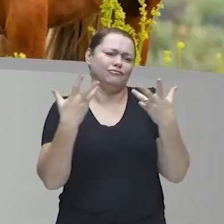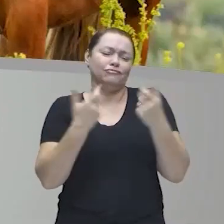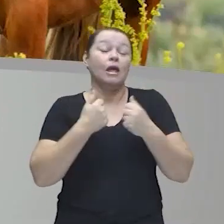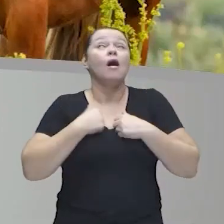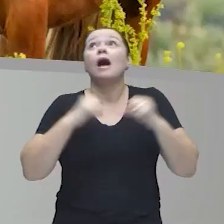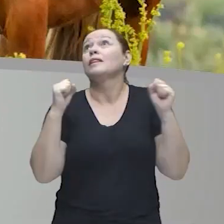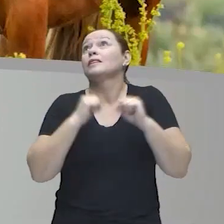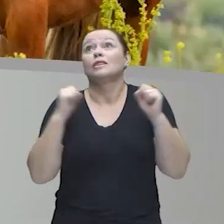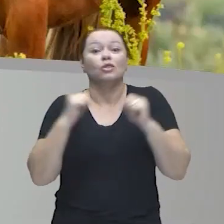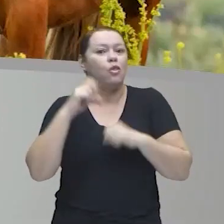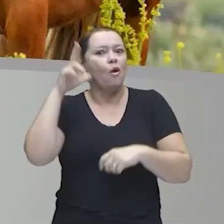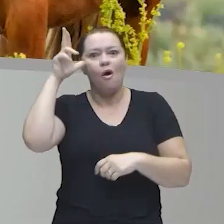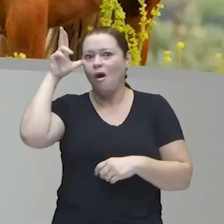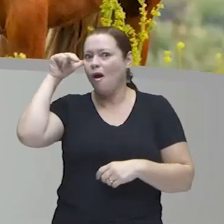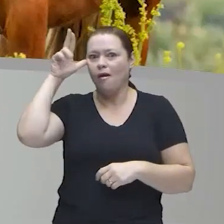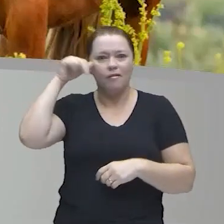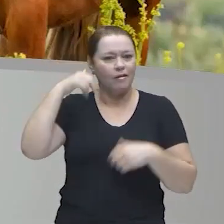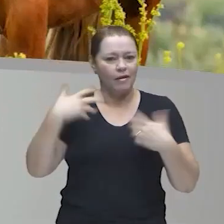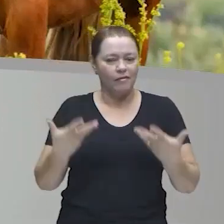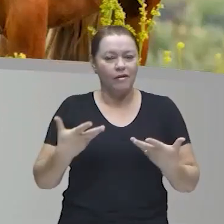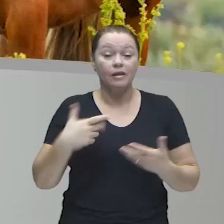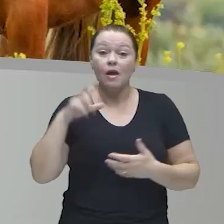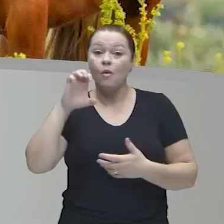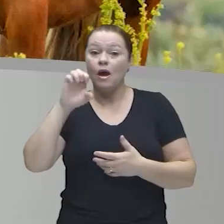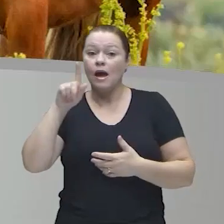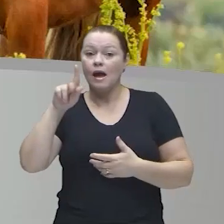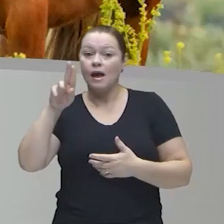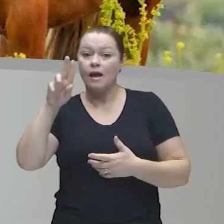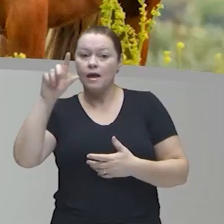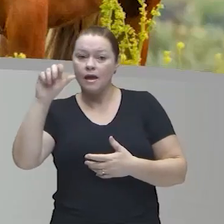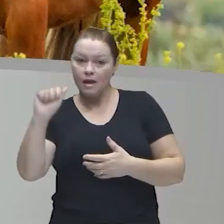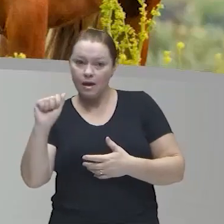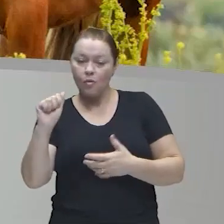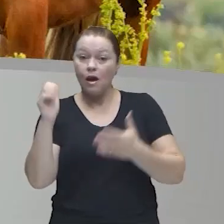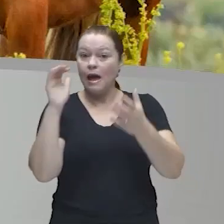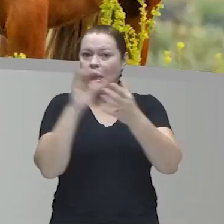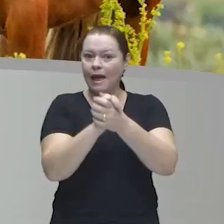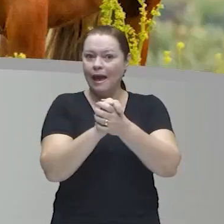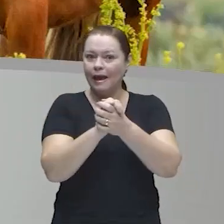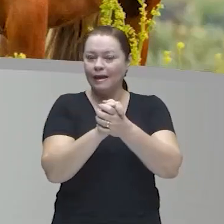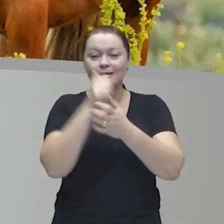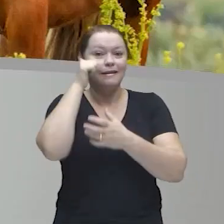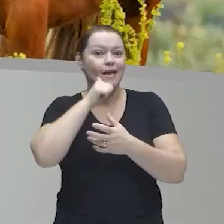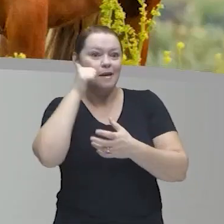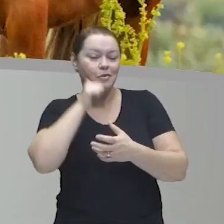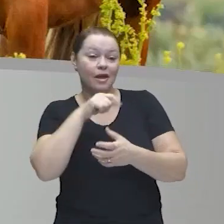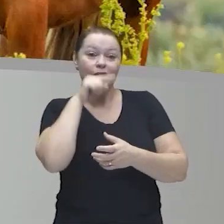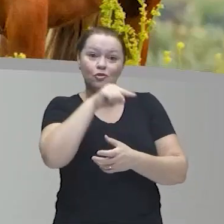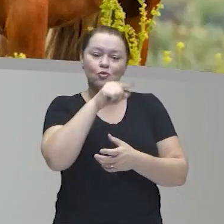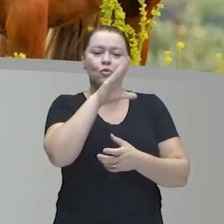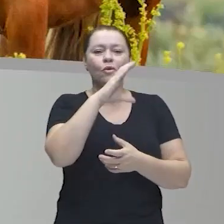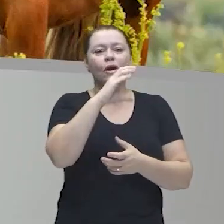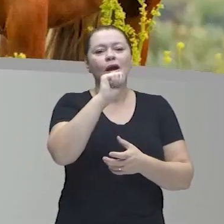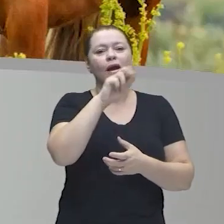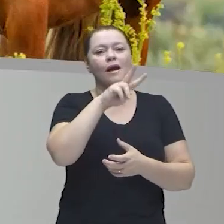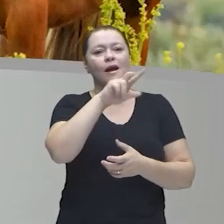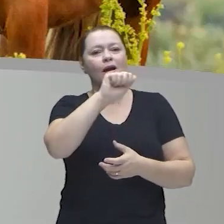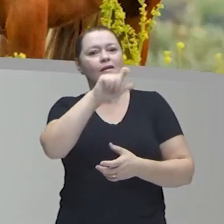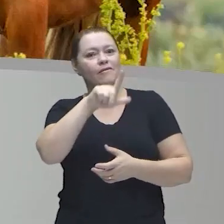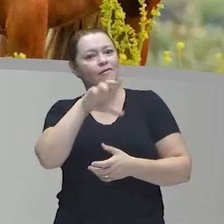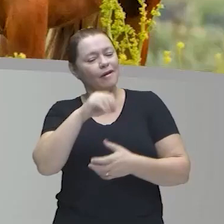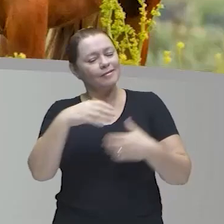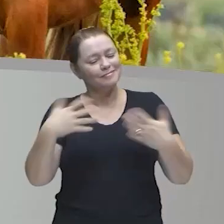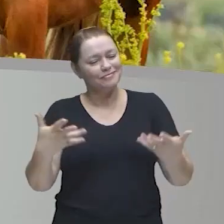cavalo, gente. Então a égua é a mulher, a esposa, a fêmea do cavalo. Vamos